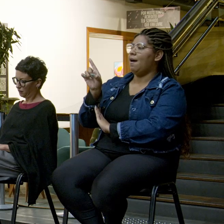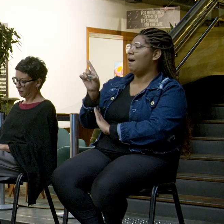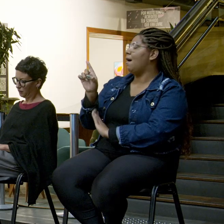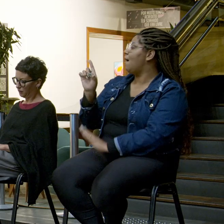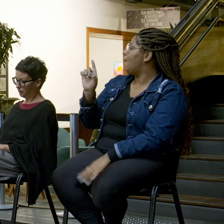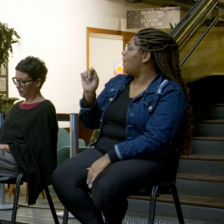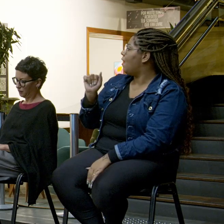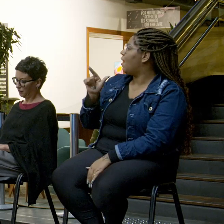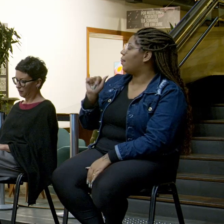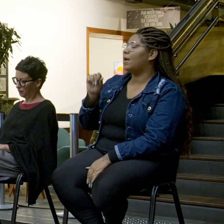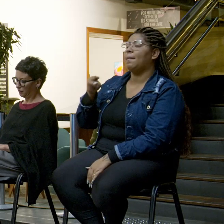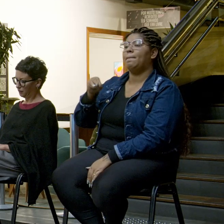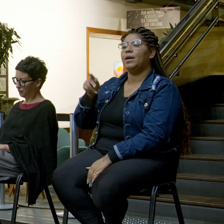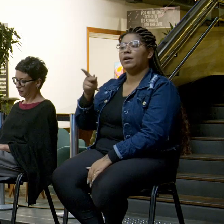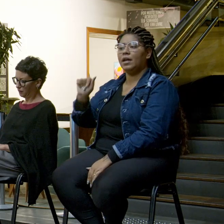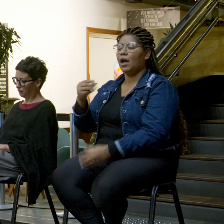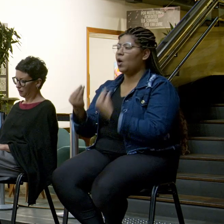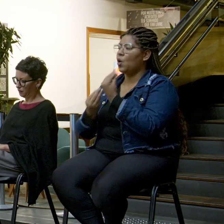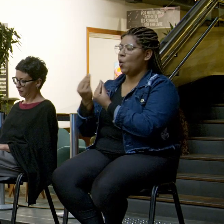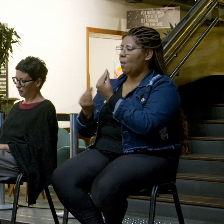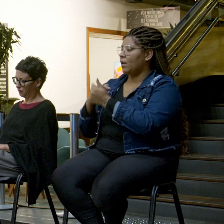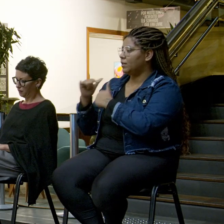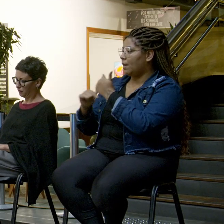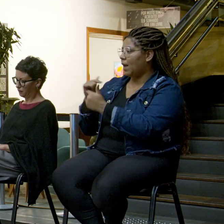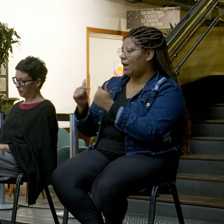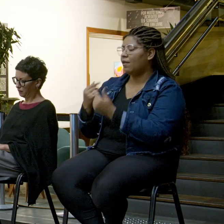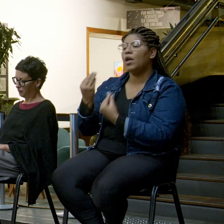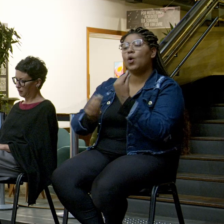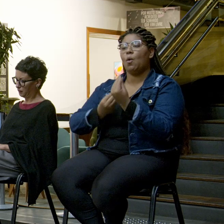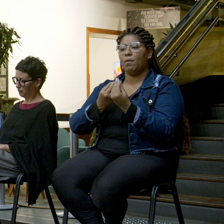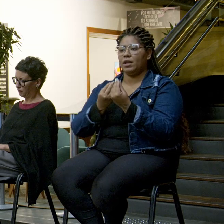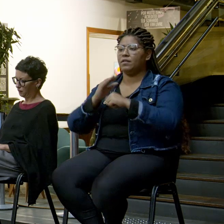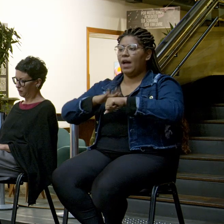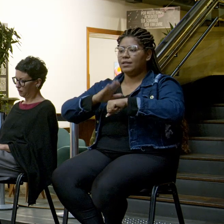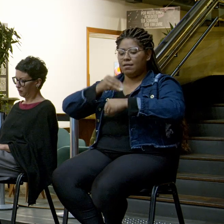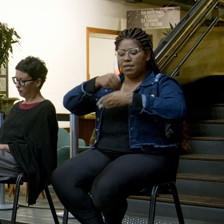da xilogravura em oposição a uma demissão da mão da indústria, né? E de você